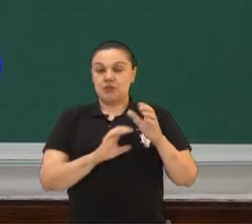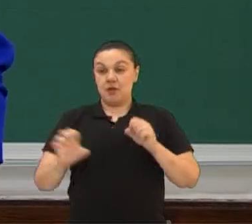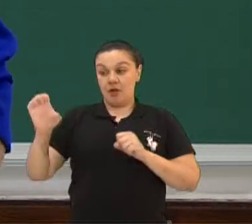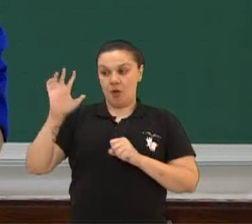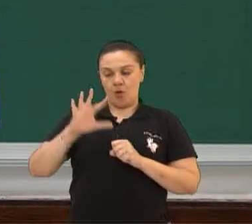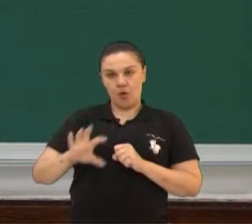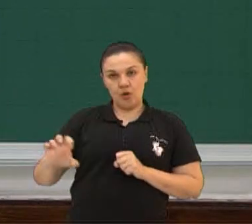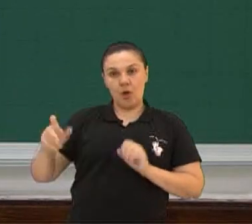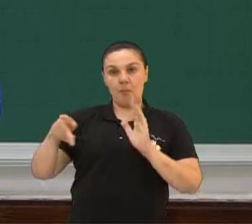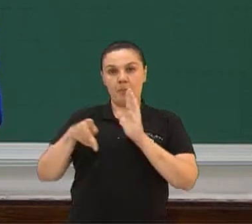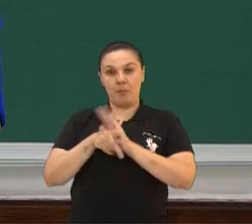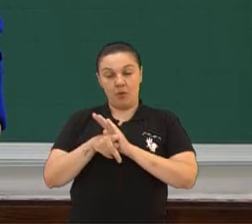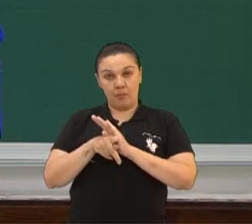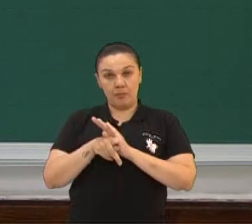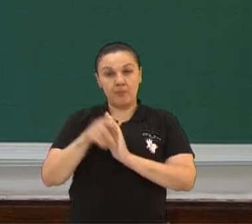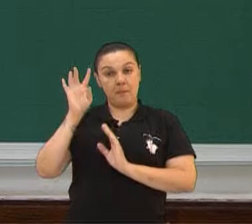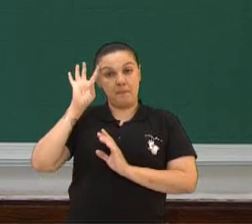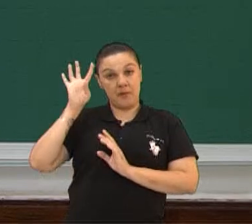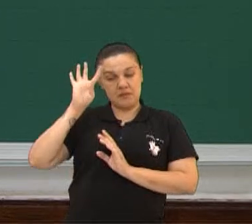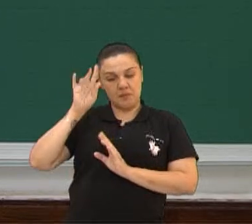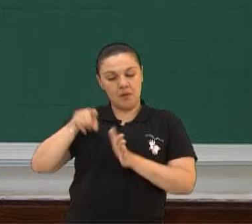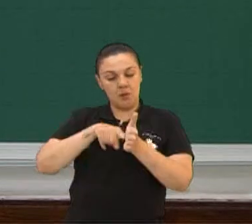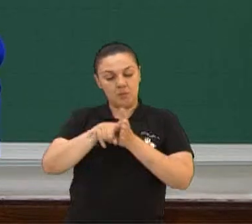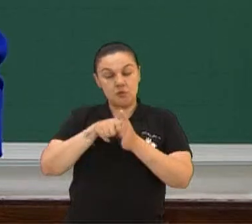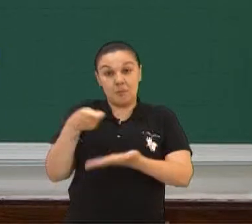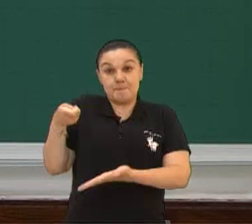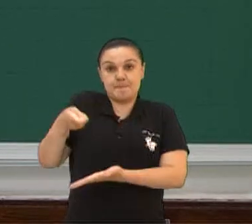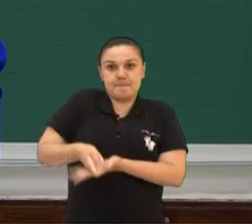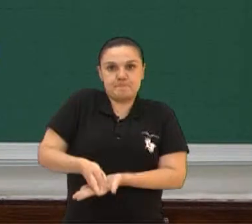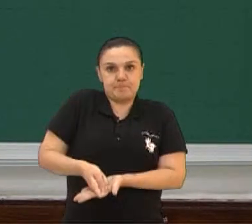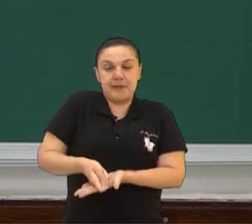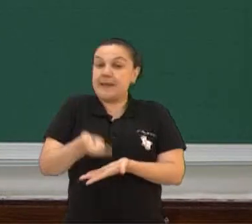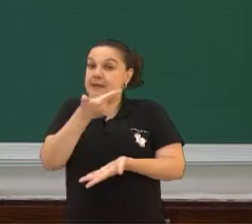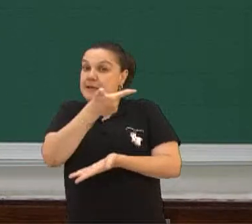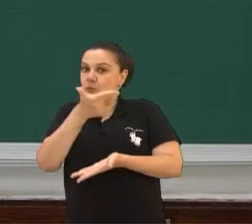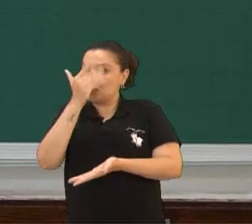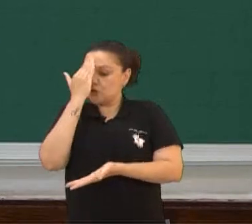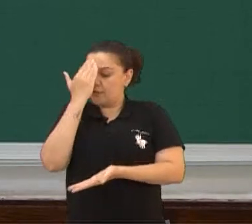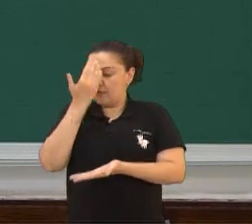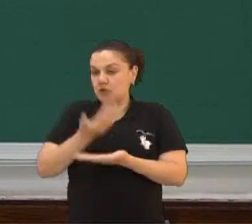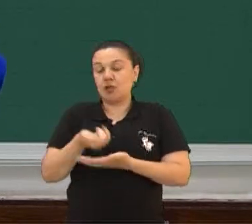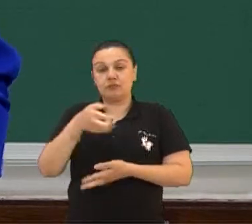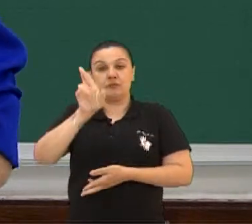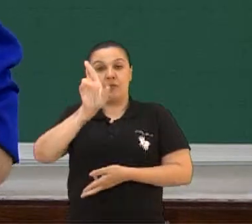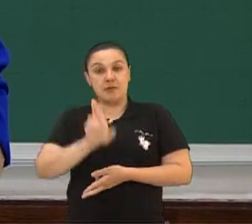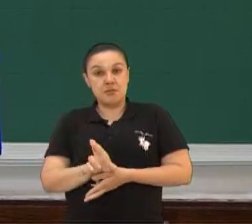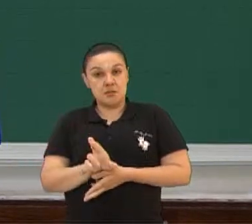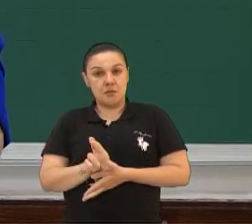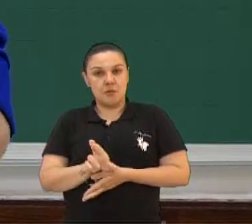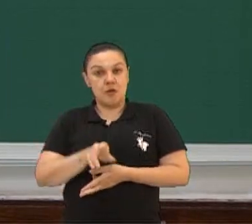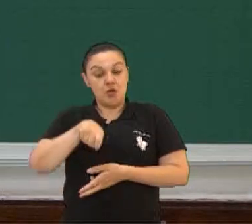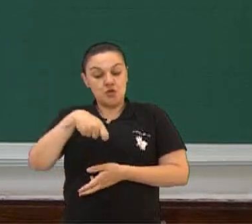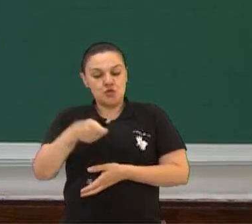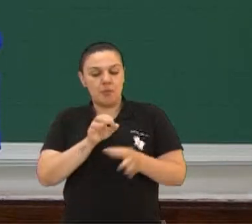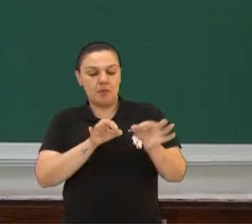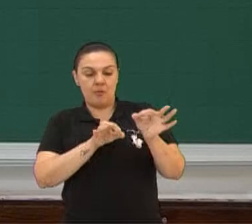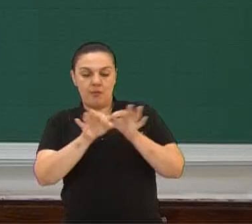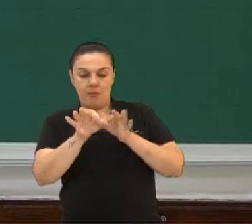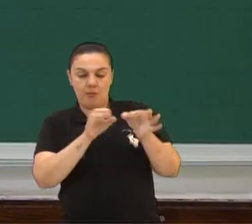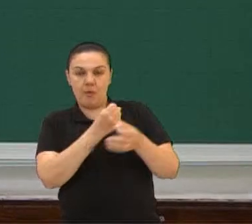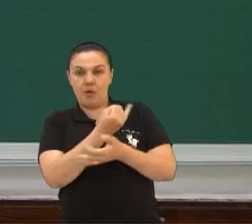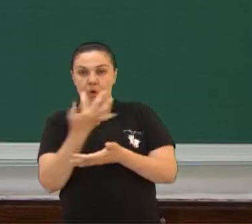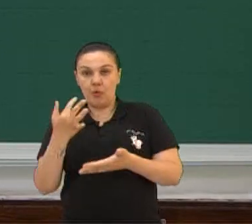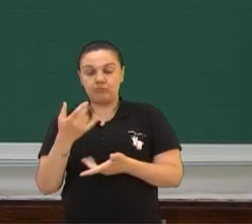correntes de pensamento totalitárias e havia uma certa descrença com a razão e a necessidade de reformular